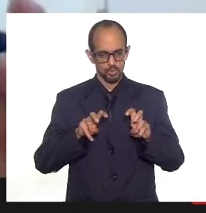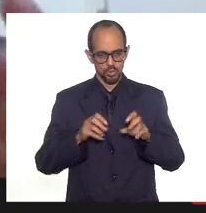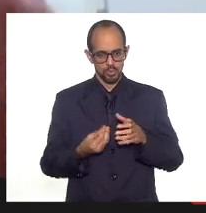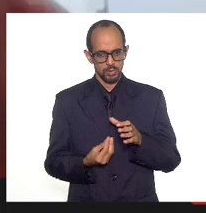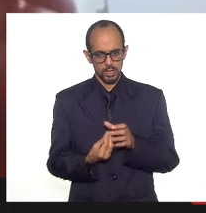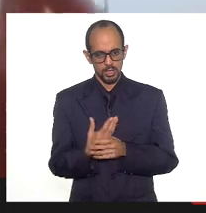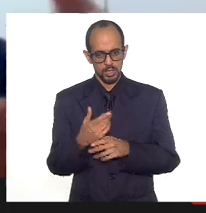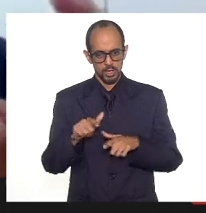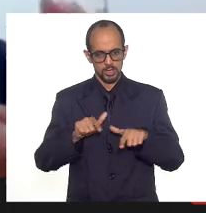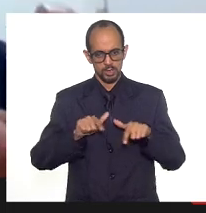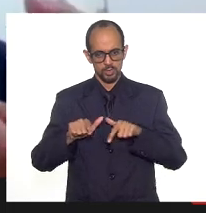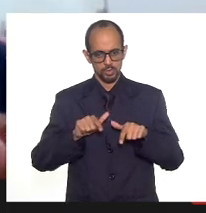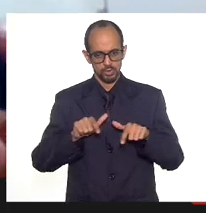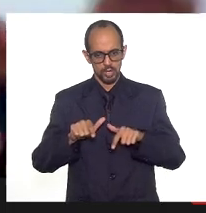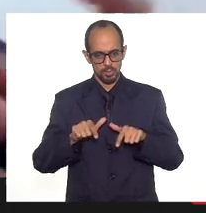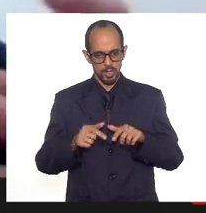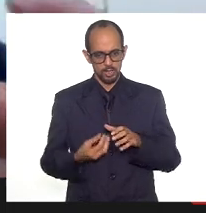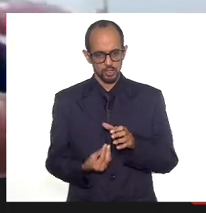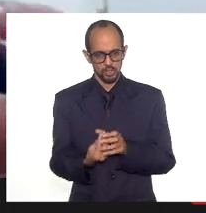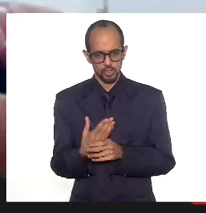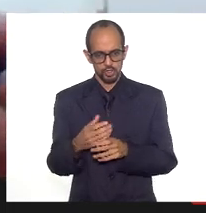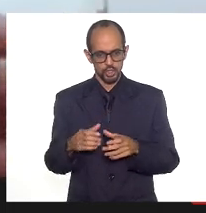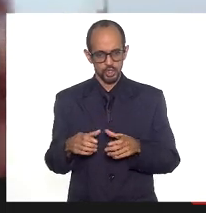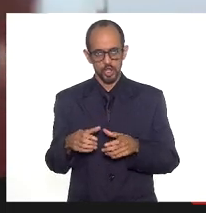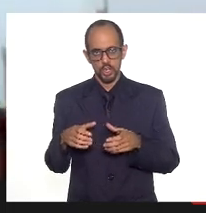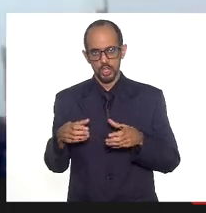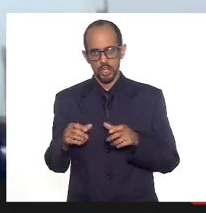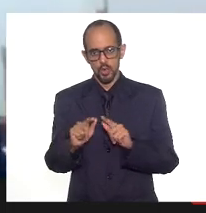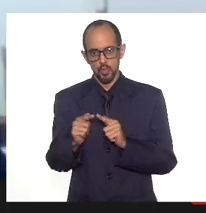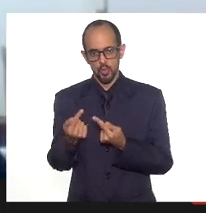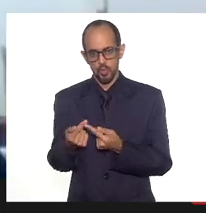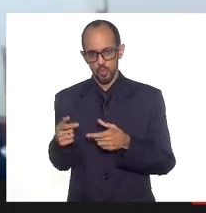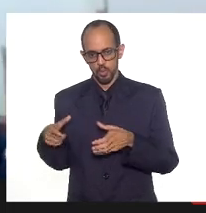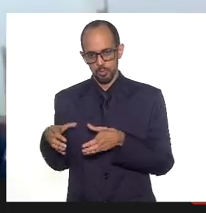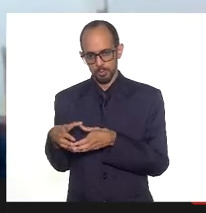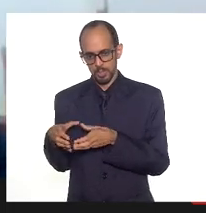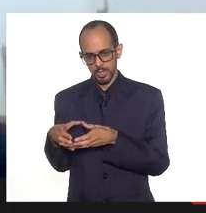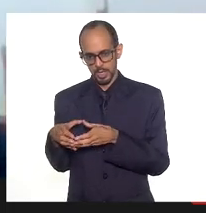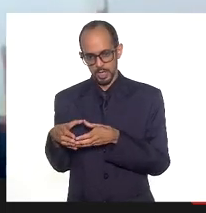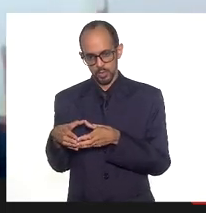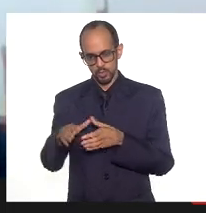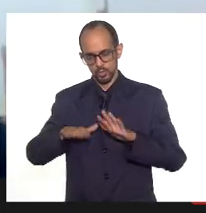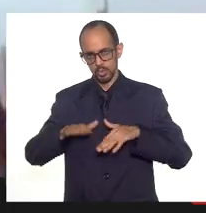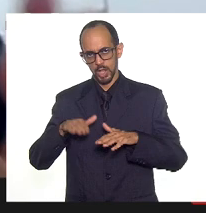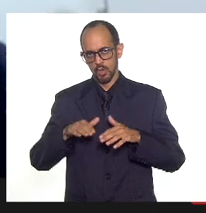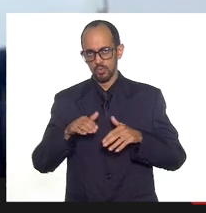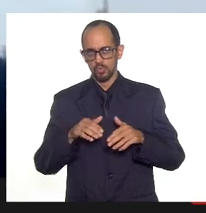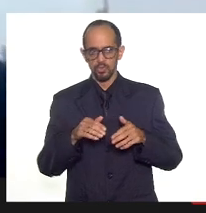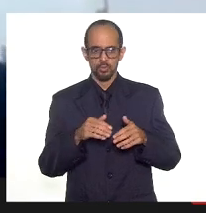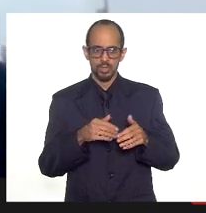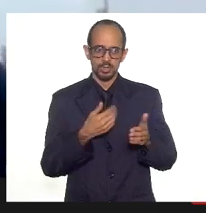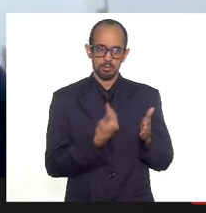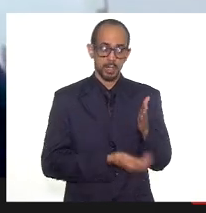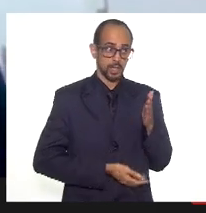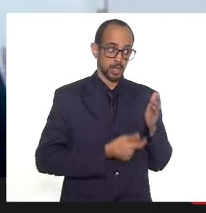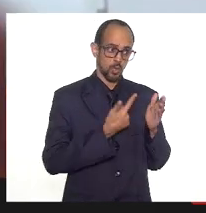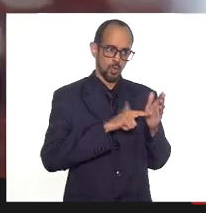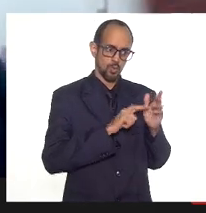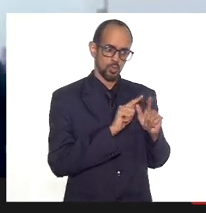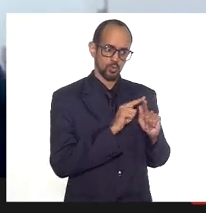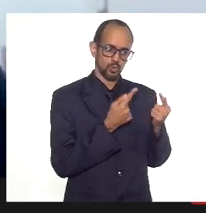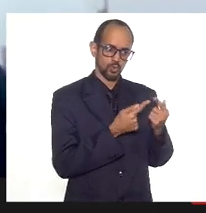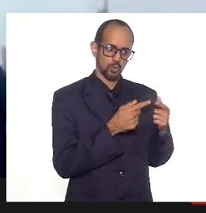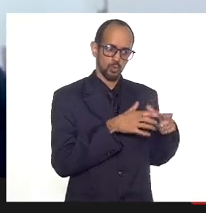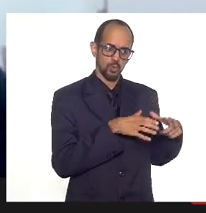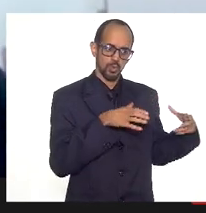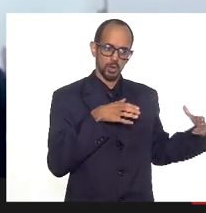gente está criando um número pequeno de empregos de um lado, deixando de criar um número grande de empregos do outro. Essa conta ela tem que ser feita. Então, como é que a